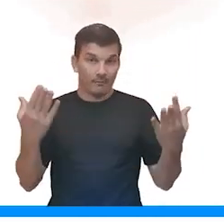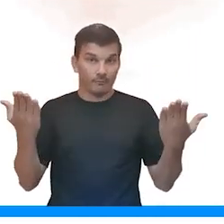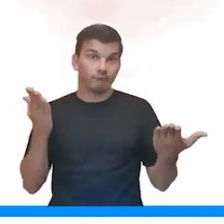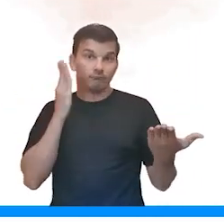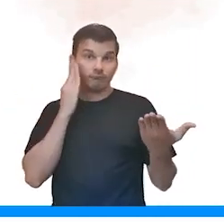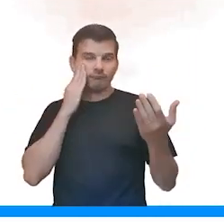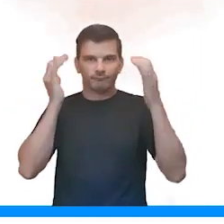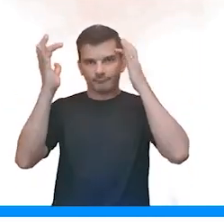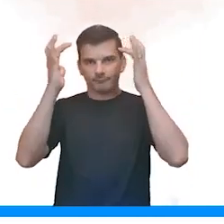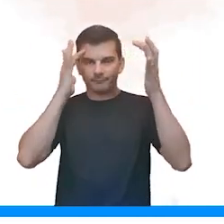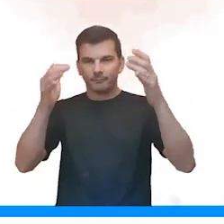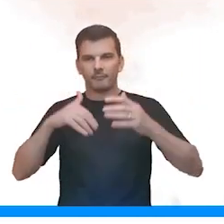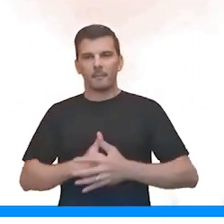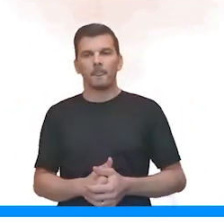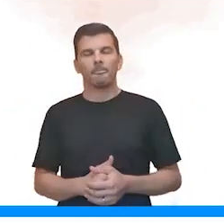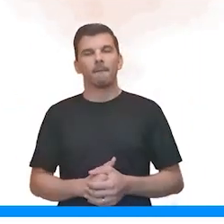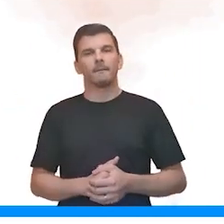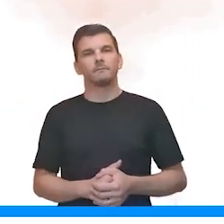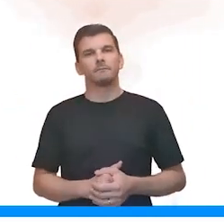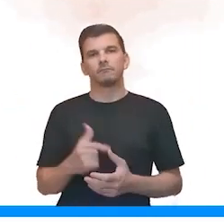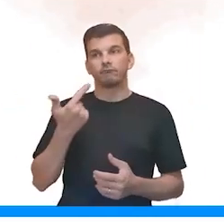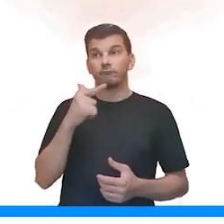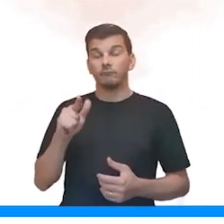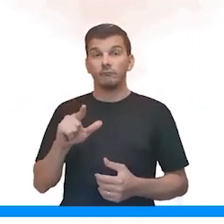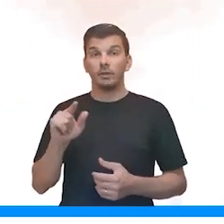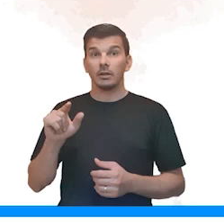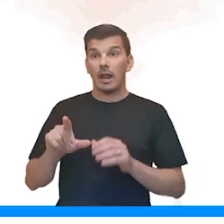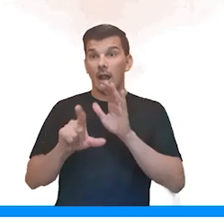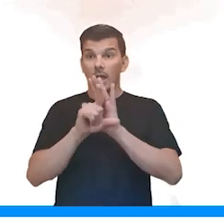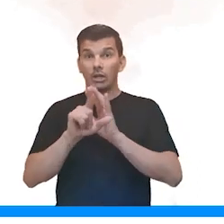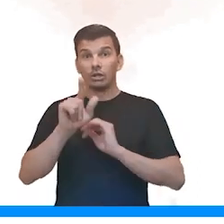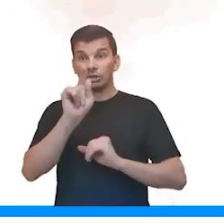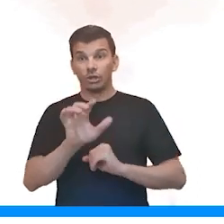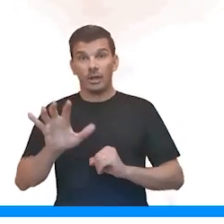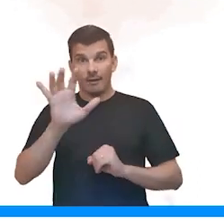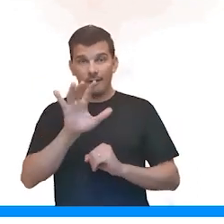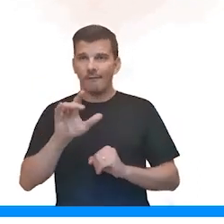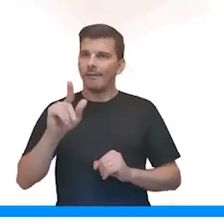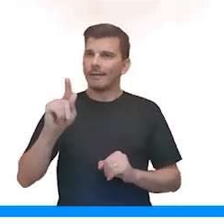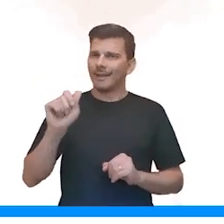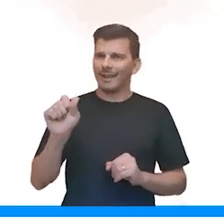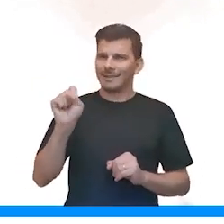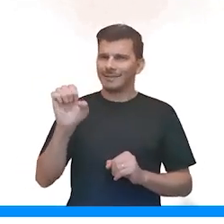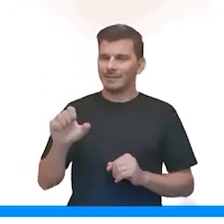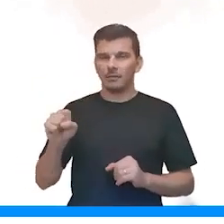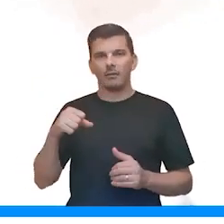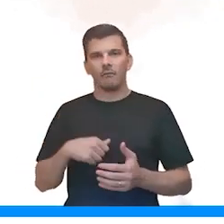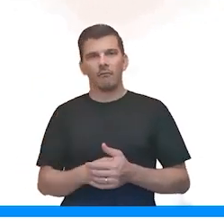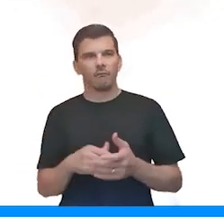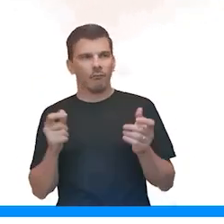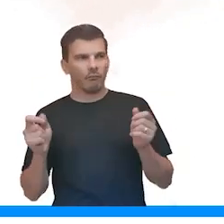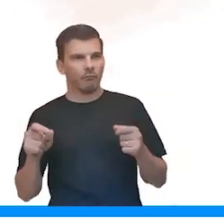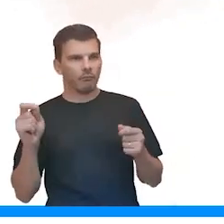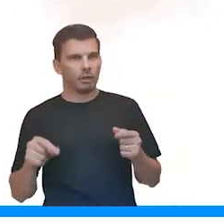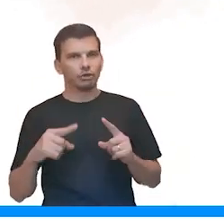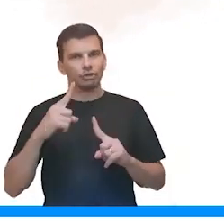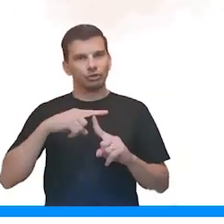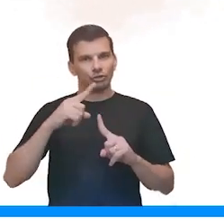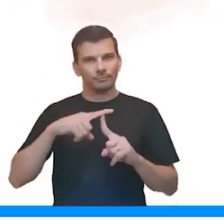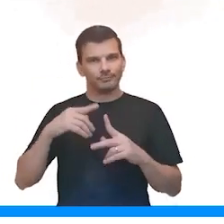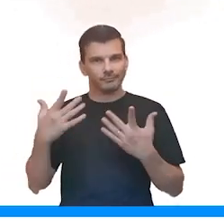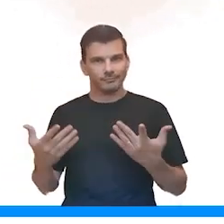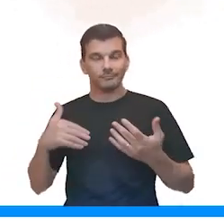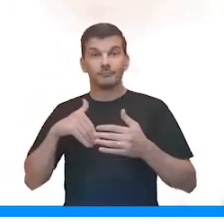dadas todas as condições para um gás perfeito que dá para você imaginar. E aí nós entramos na Lei Geral dos Gases, que